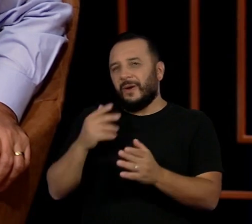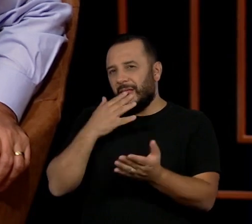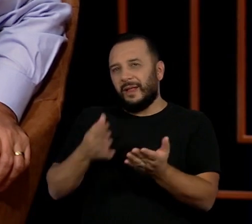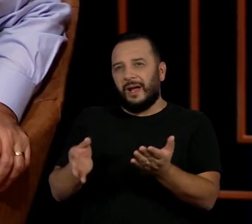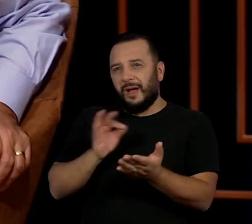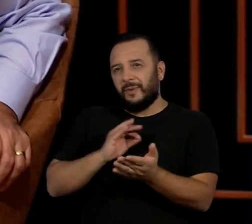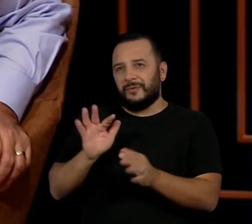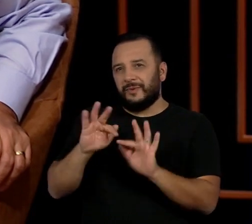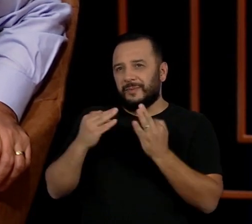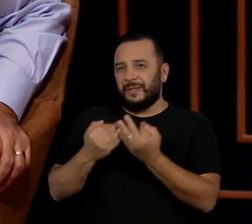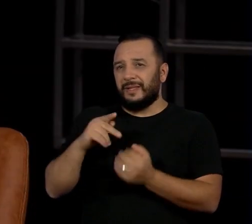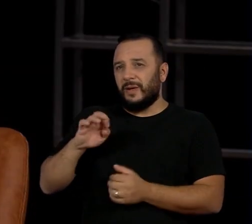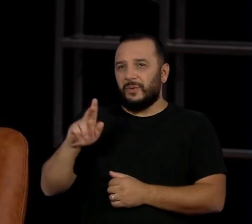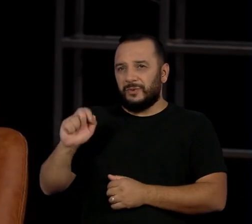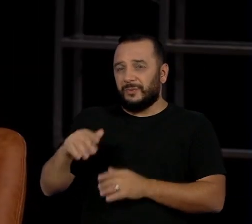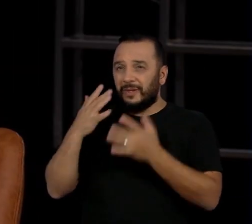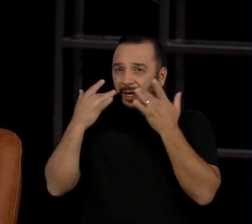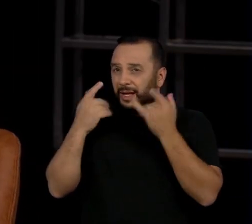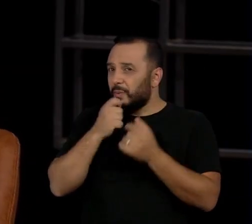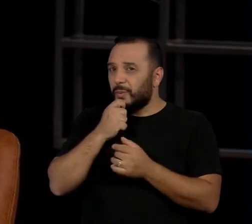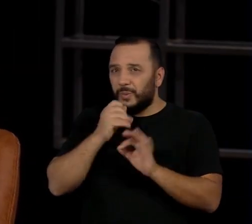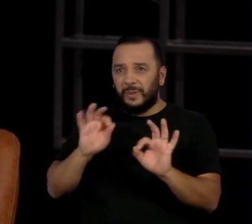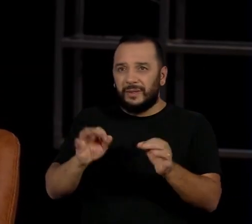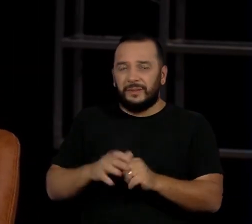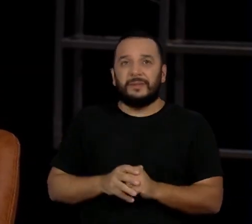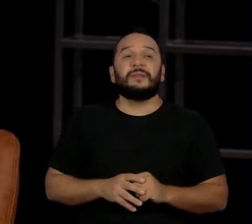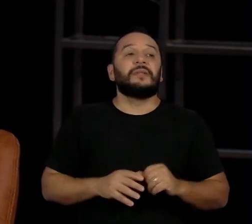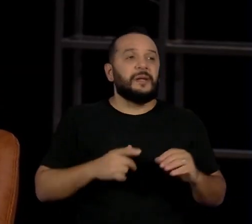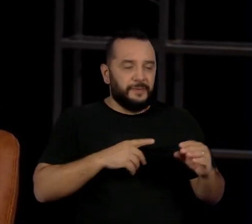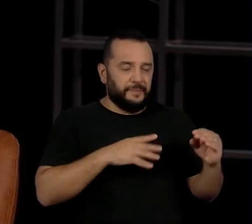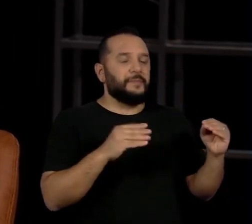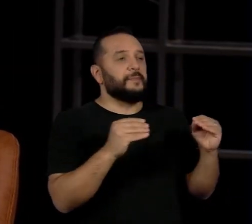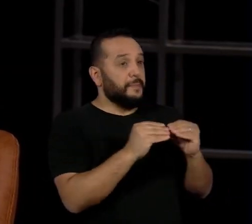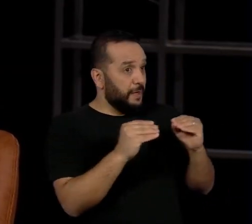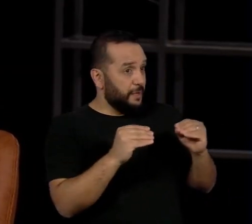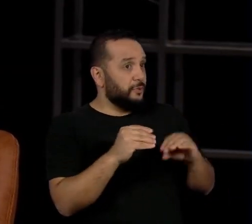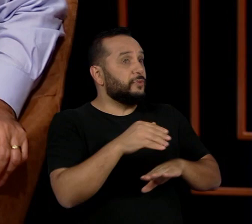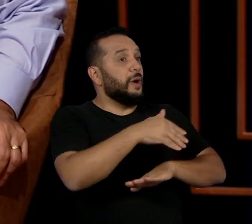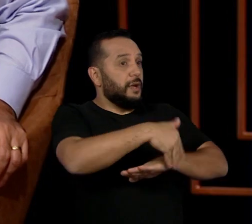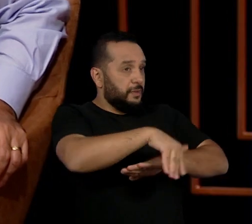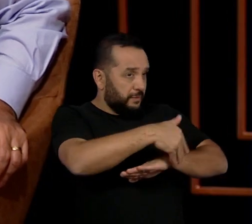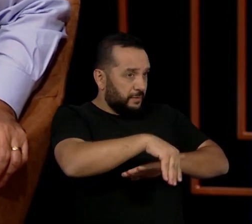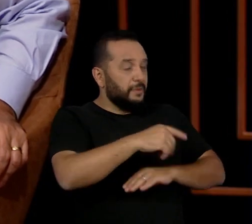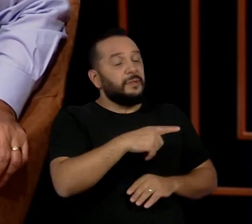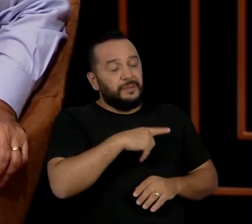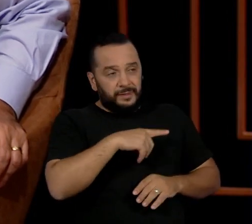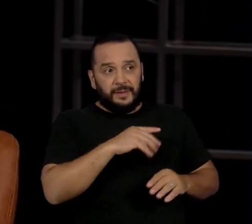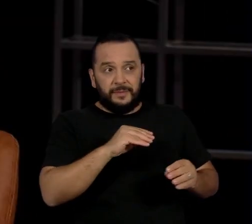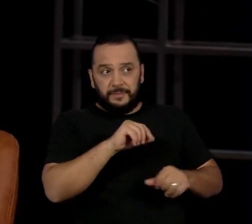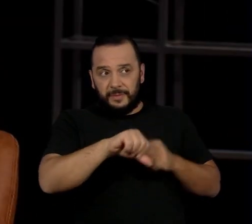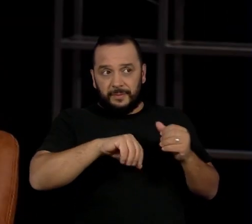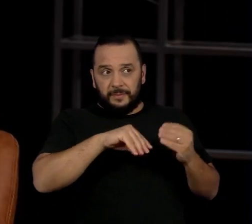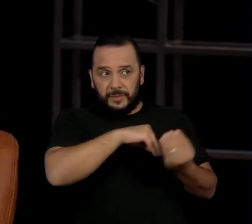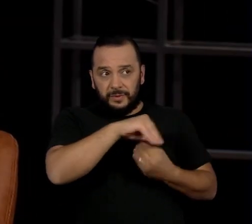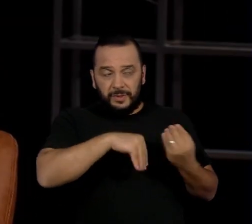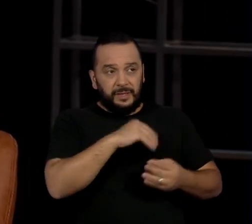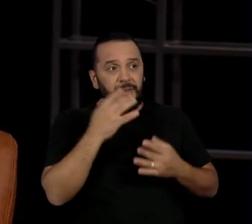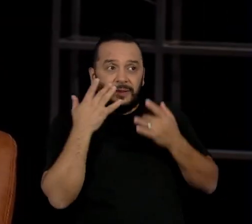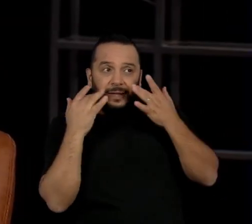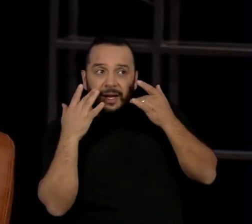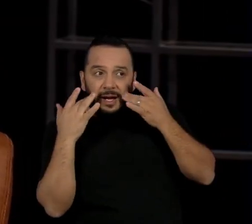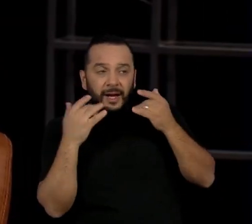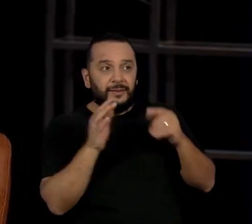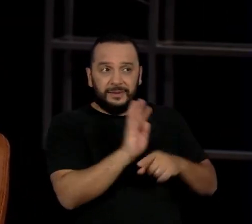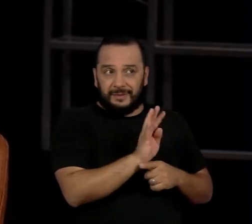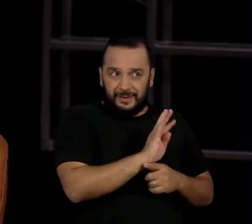não fiz Nelson no teatro. Mas calma, porque o Beijo no Asfalto é um híbrido de teatro e cinema, né? Esse filme dirigido pelo Murilo é um híbrido,